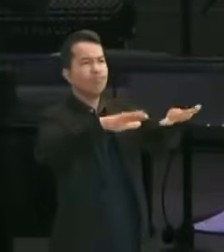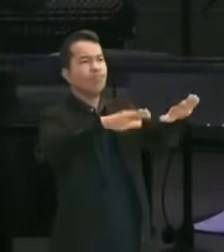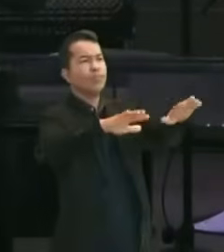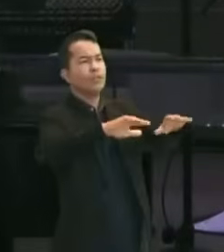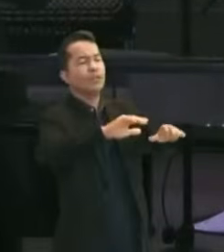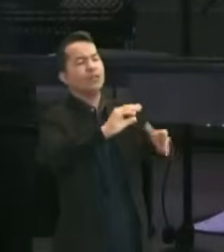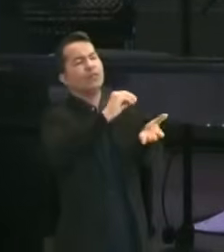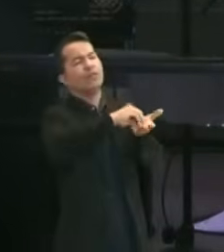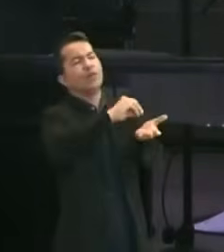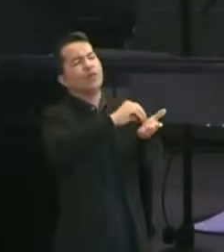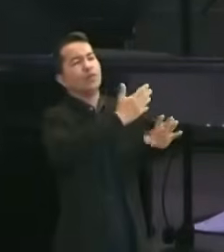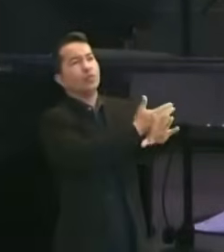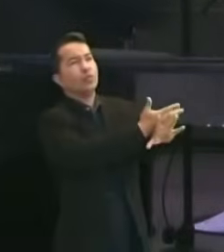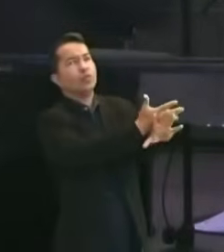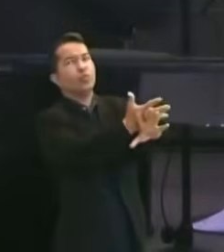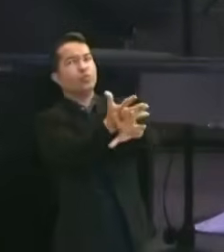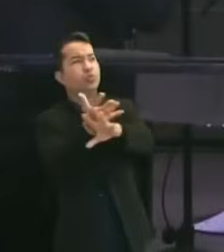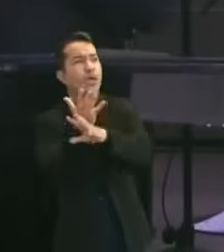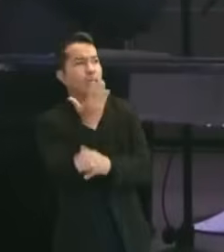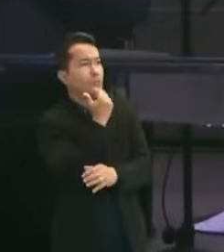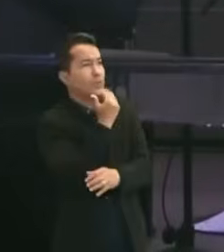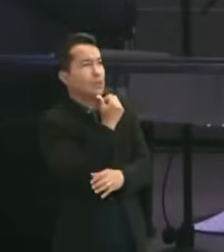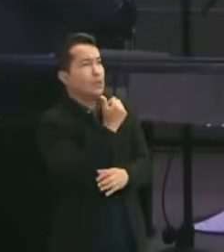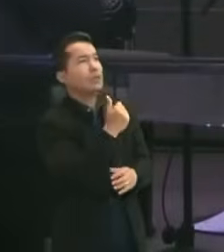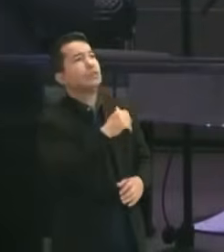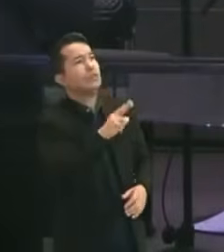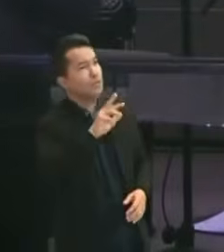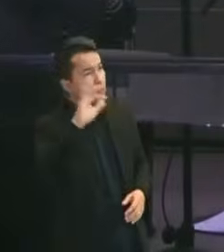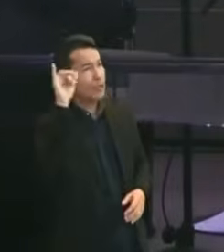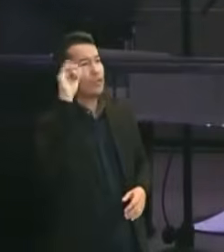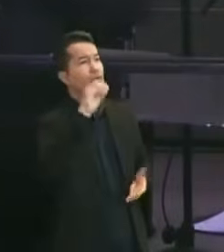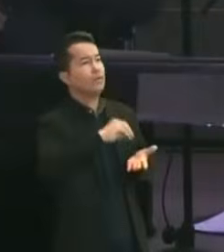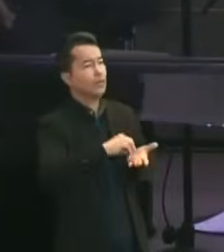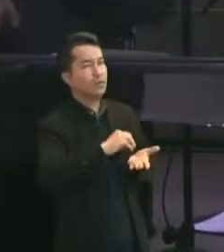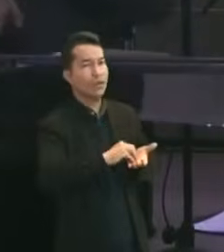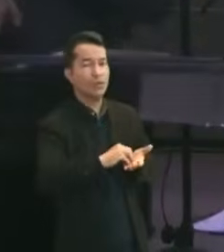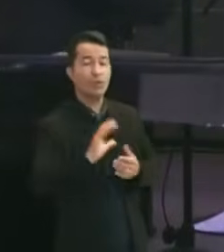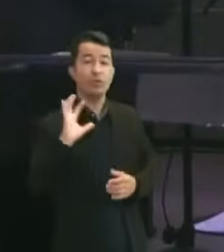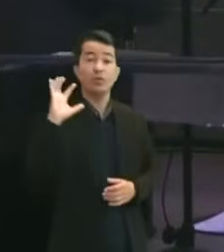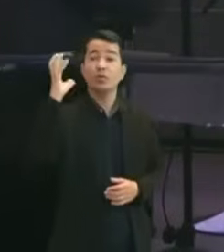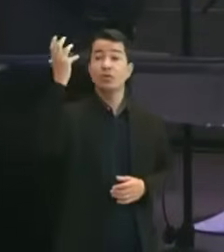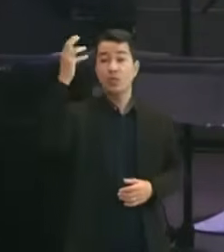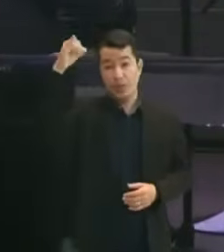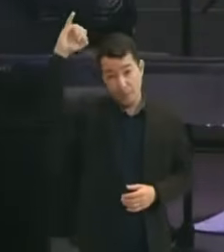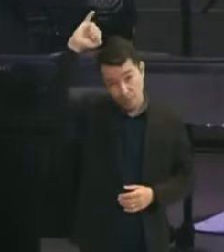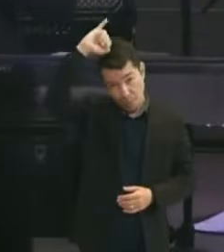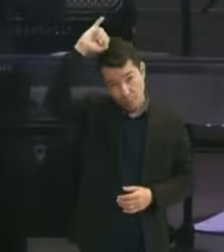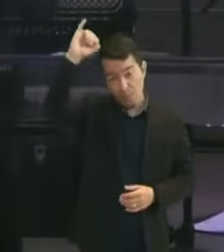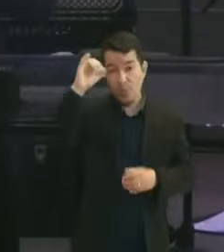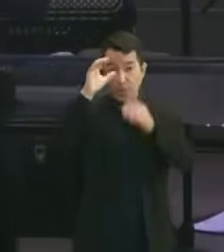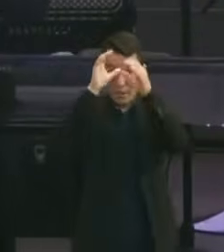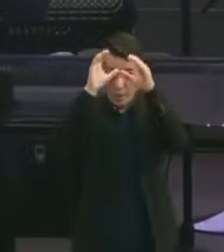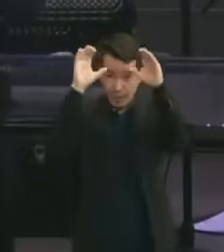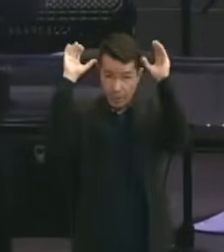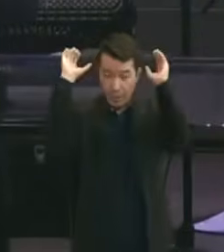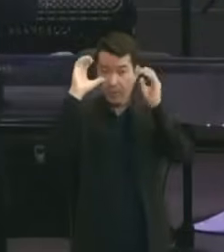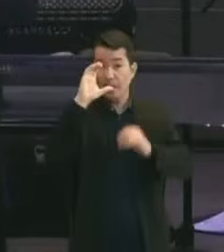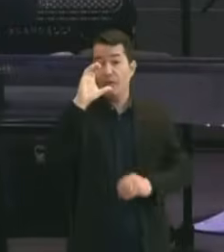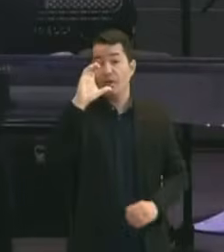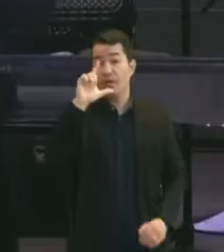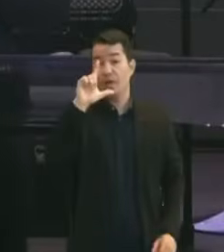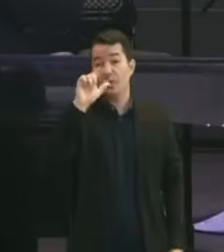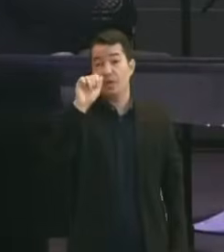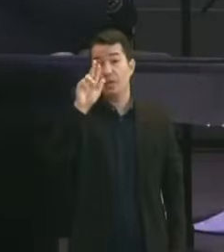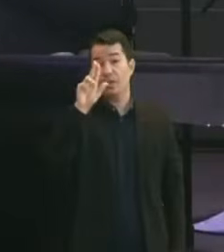de alimentos no mundo inteiro. Isso aconteceu quando Cláudio era o imperador romano. Então os cristãos resolveram mandar ajuda aos